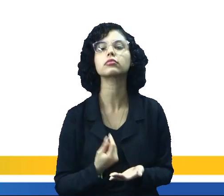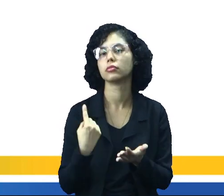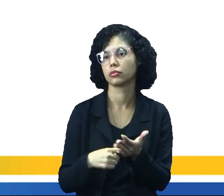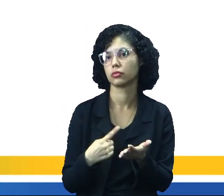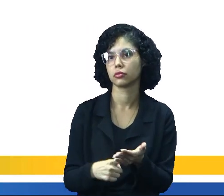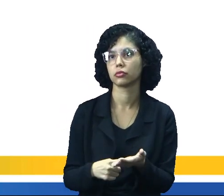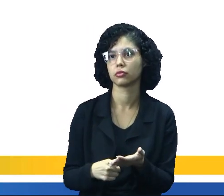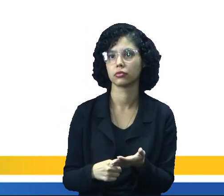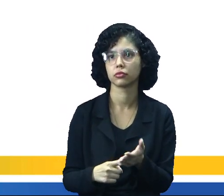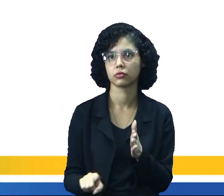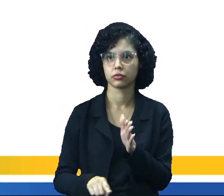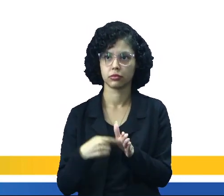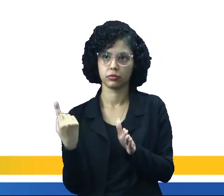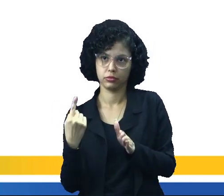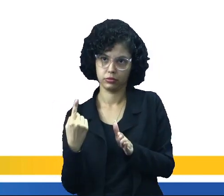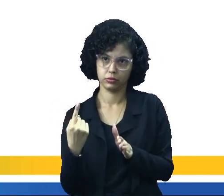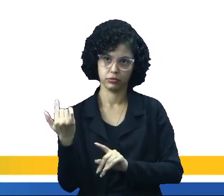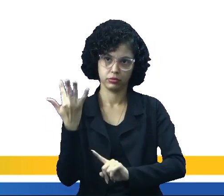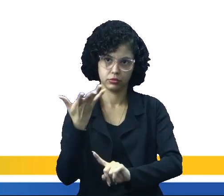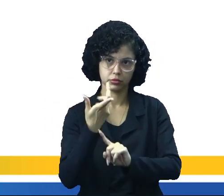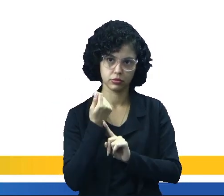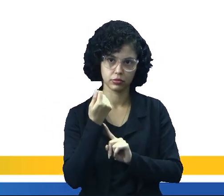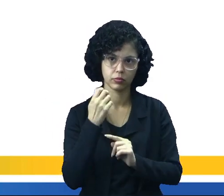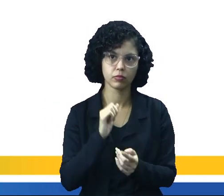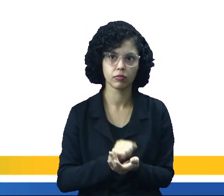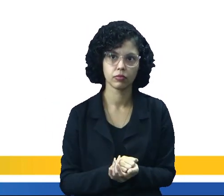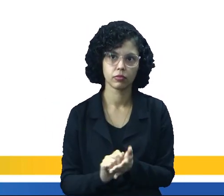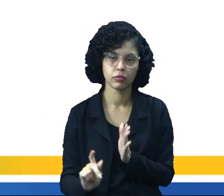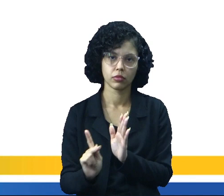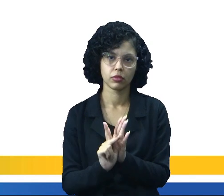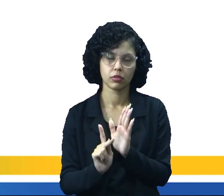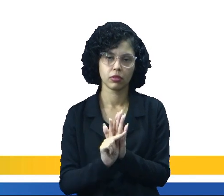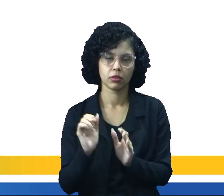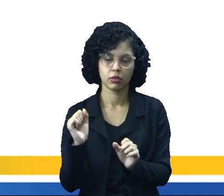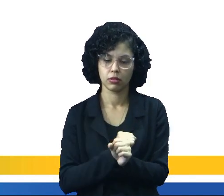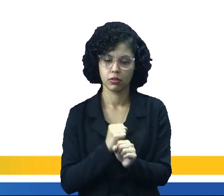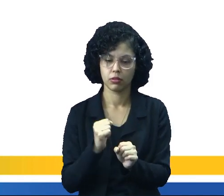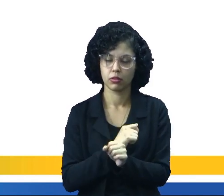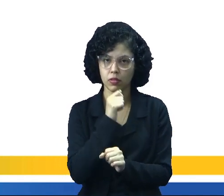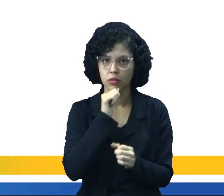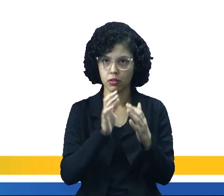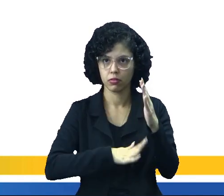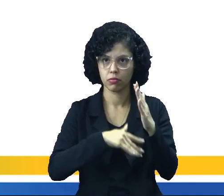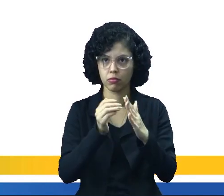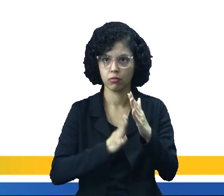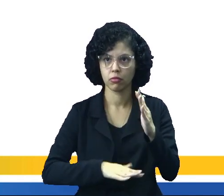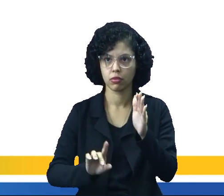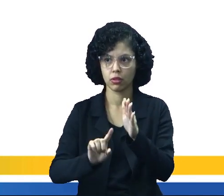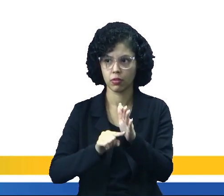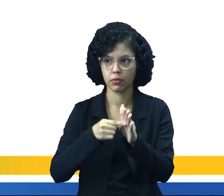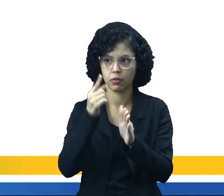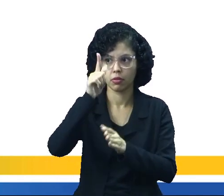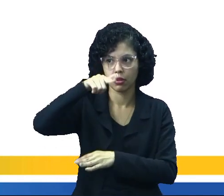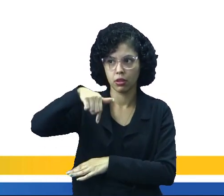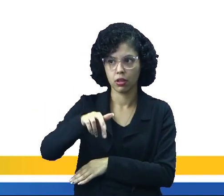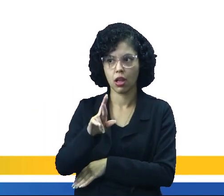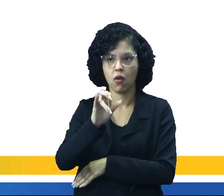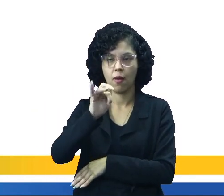o precursor da arte abstrata em suas obras, né? Primeira aquarela abstrata